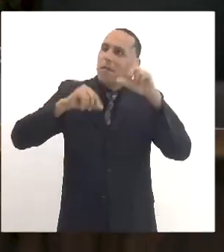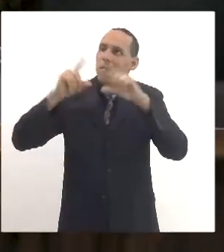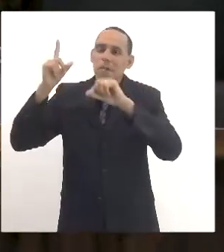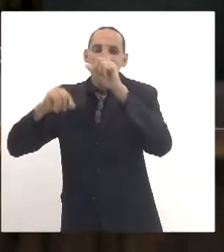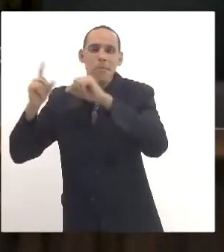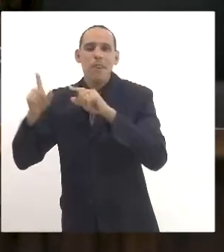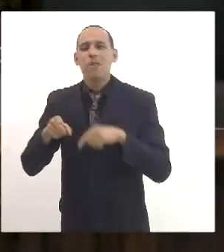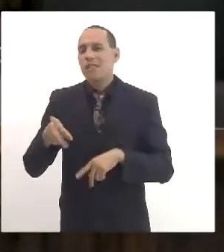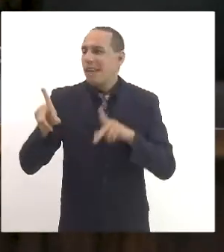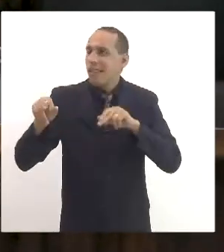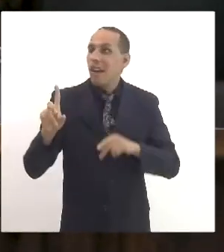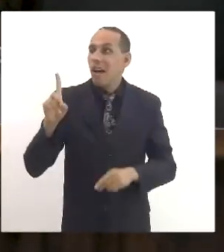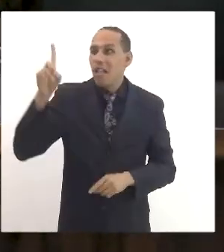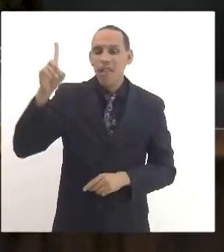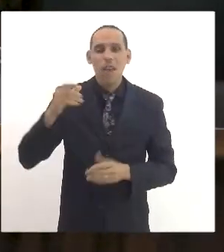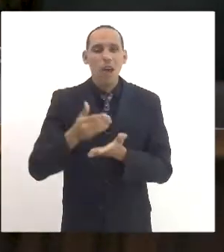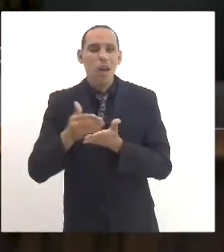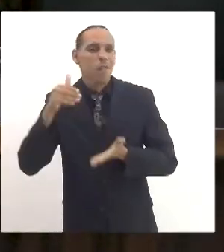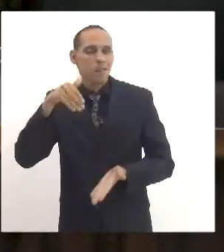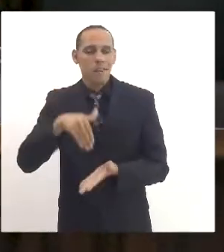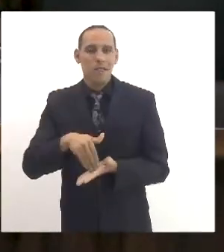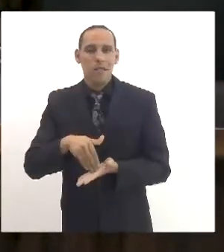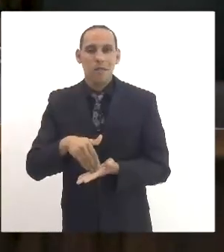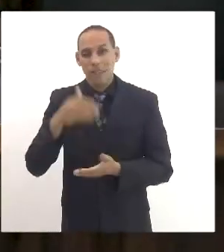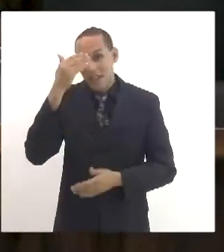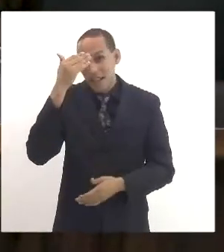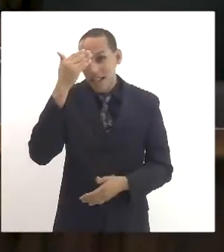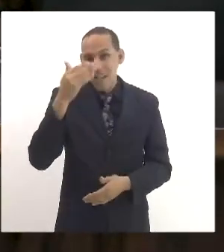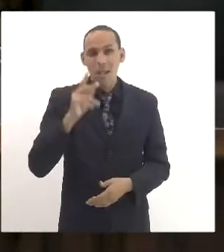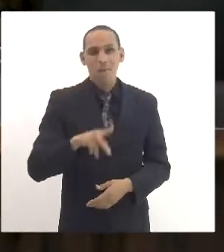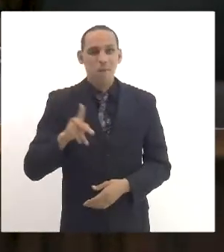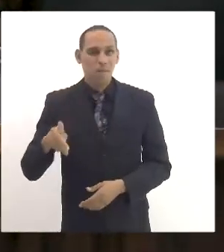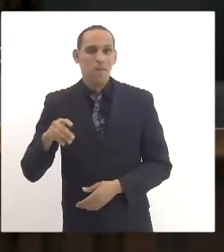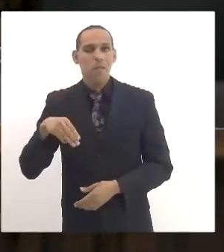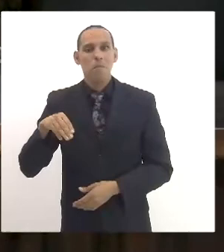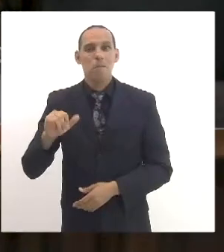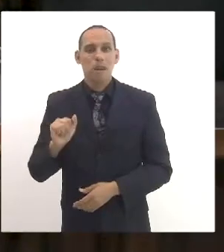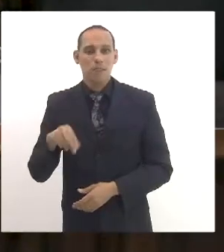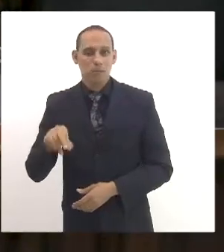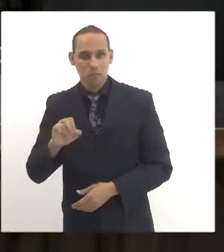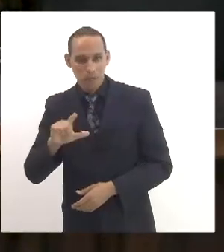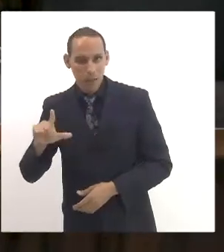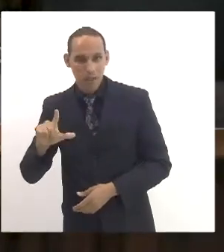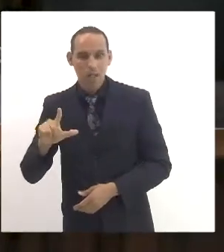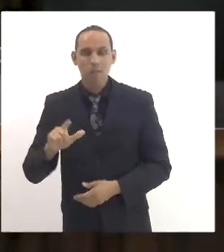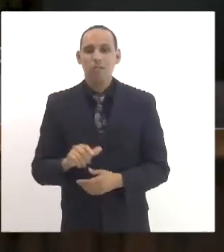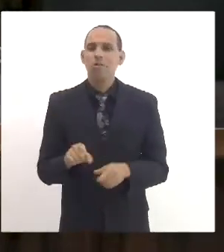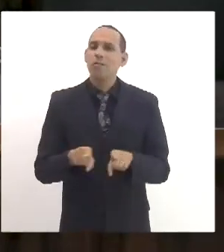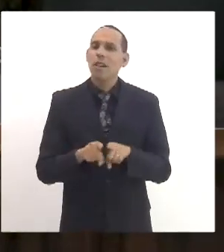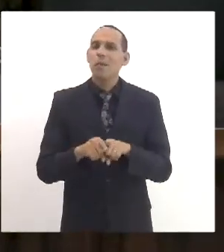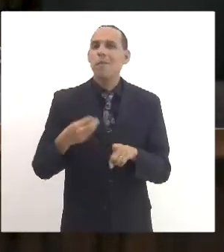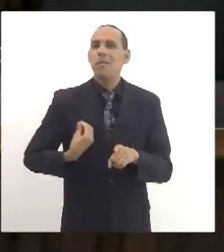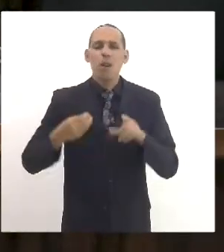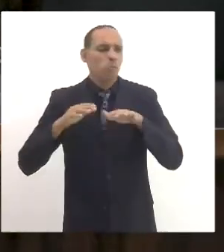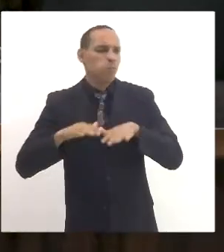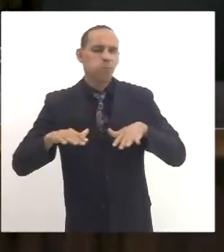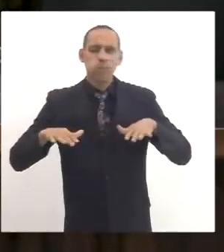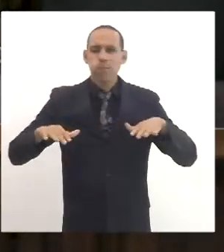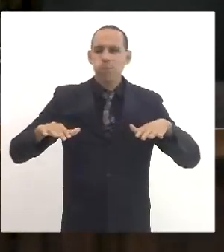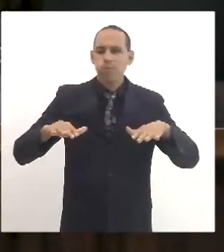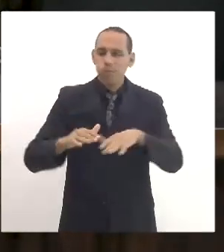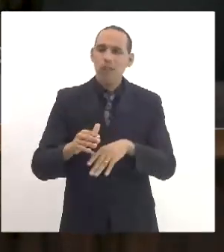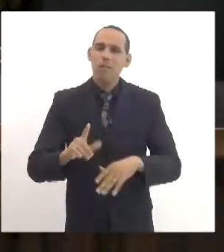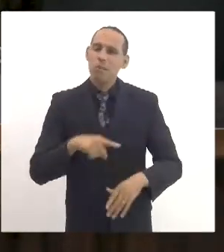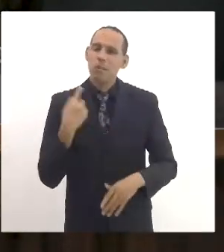fim. Agradecer ao professor Manuel Heitor, agradecer a presença de todas e todos, dizer que para nós é uma